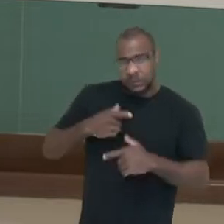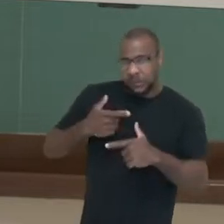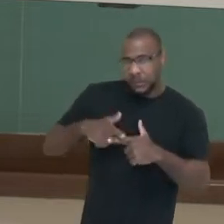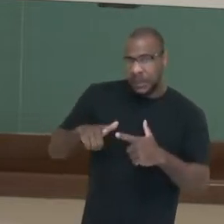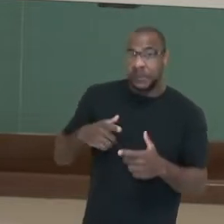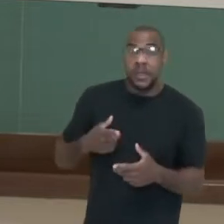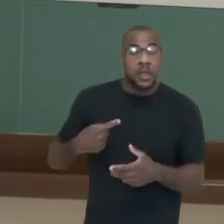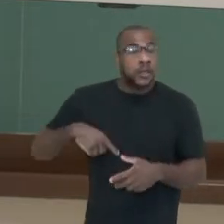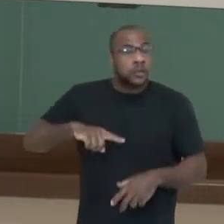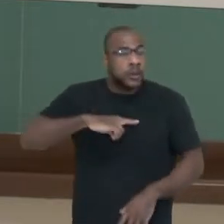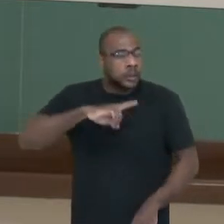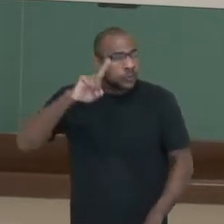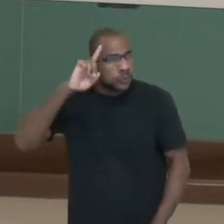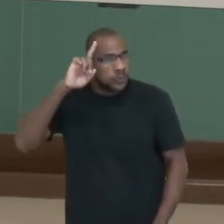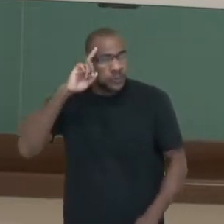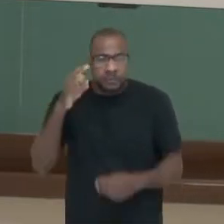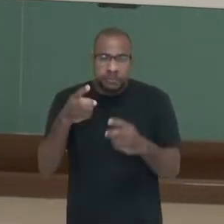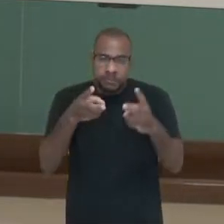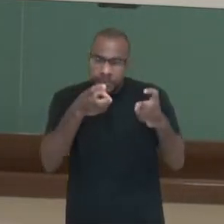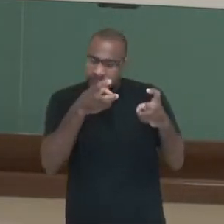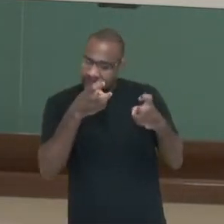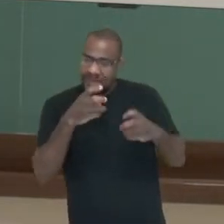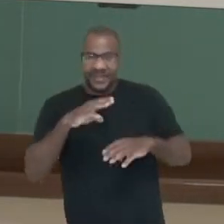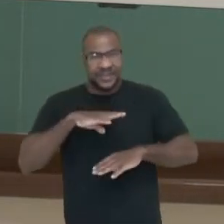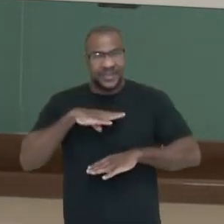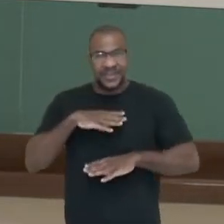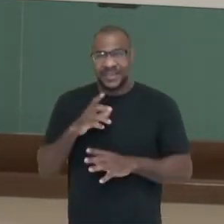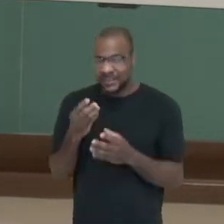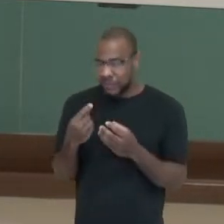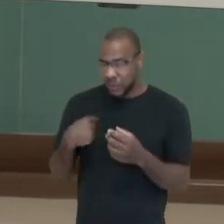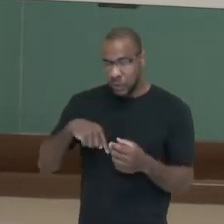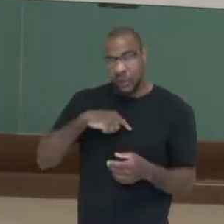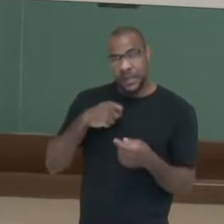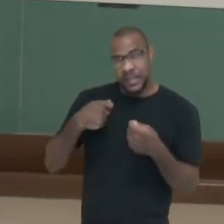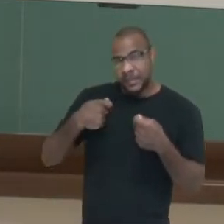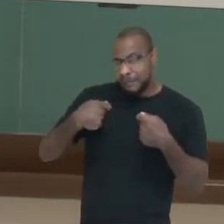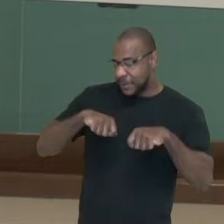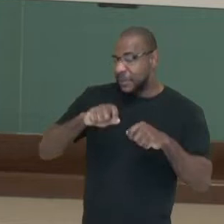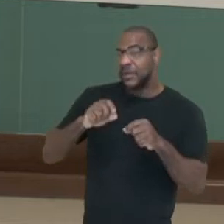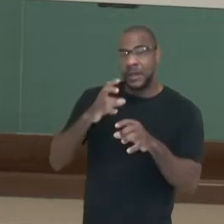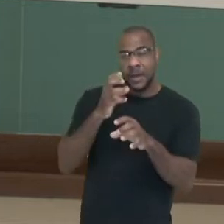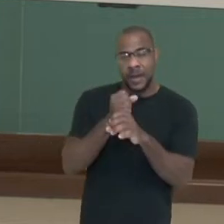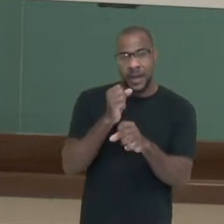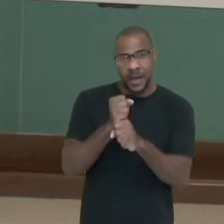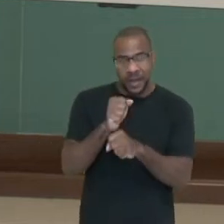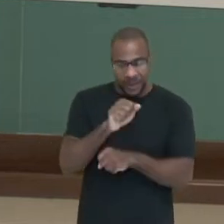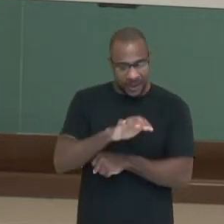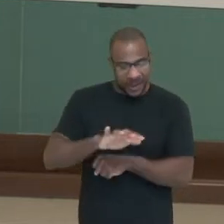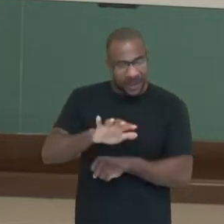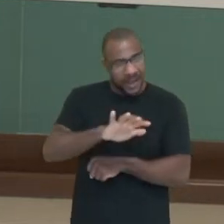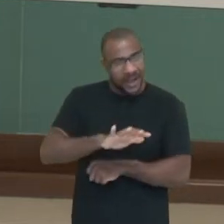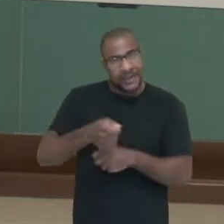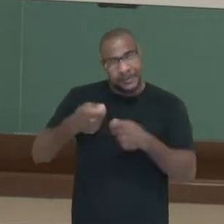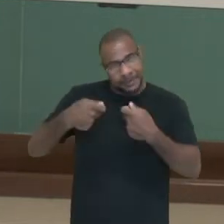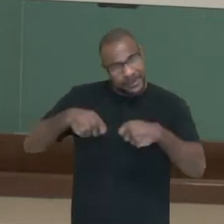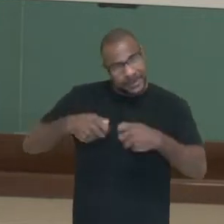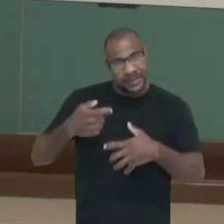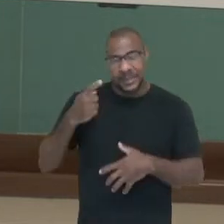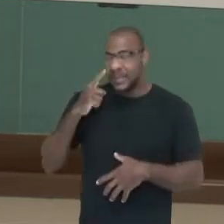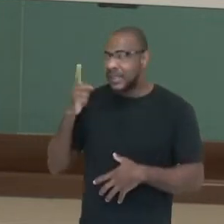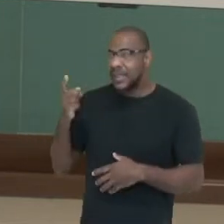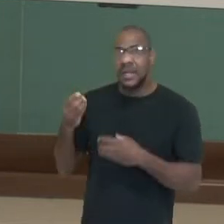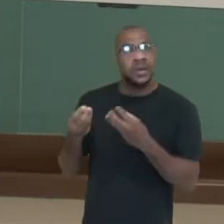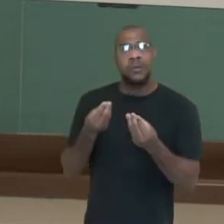várias situações onde nós temos a necessidade do cálculo de áreas, correto? E qual é o